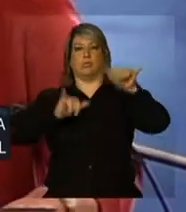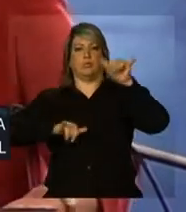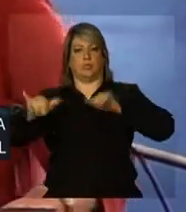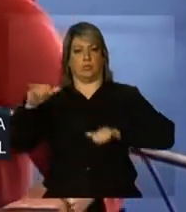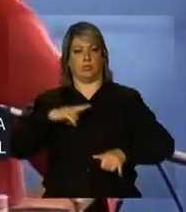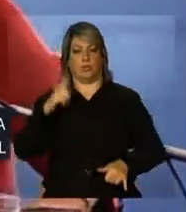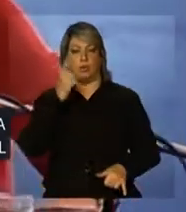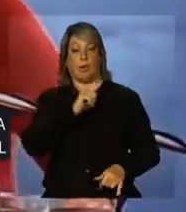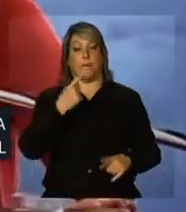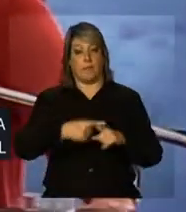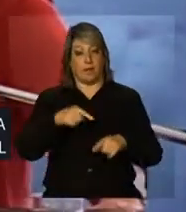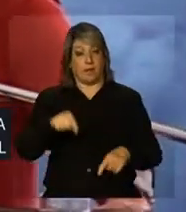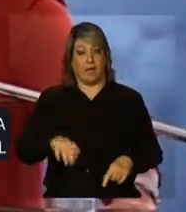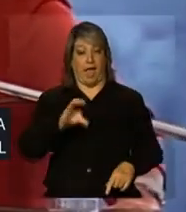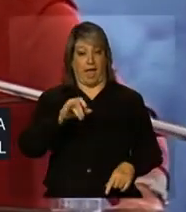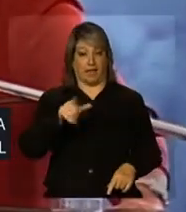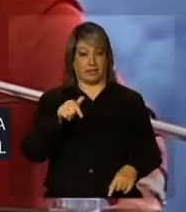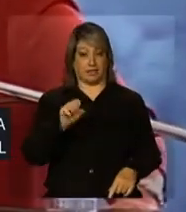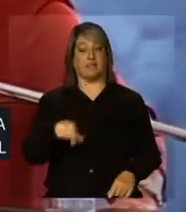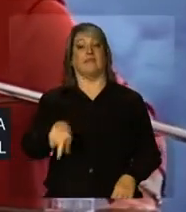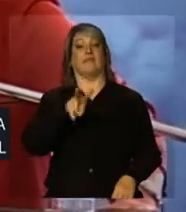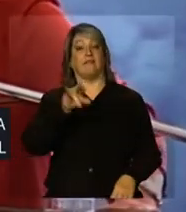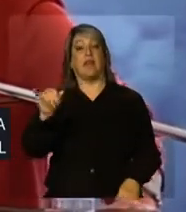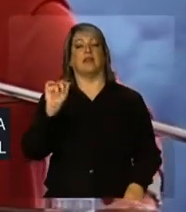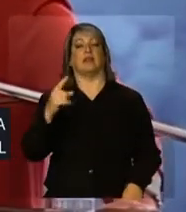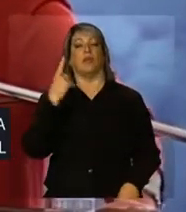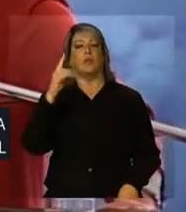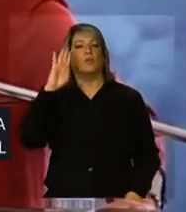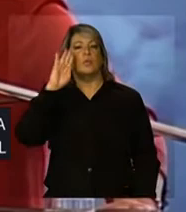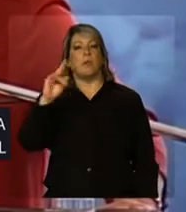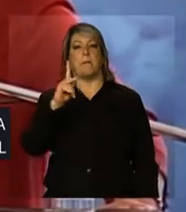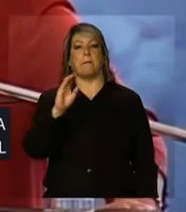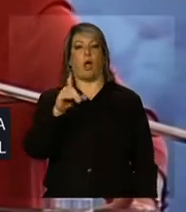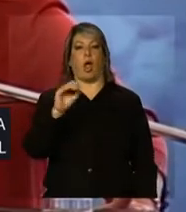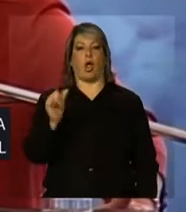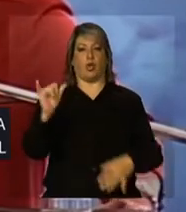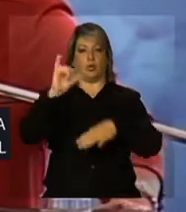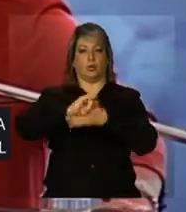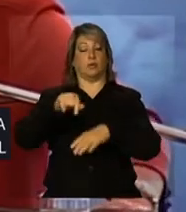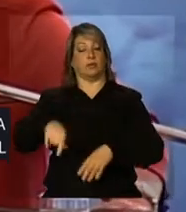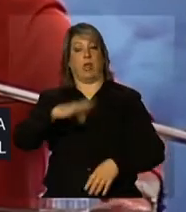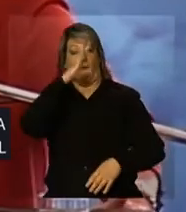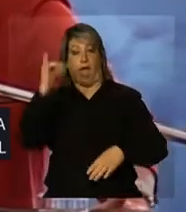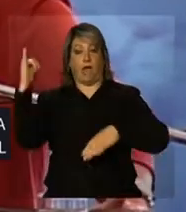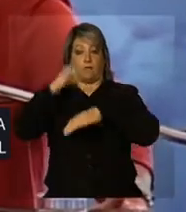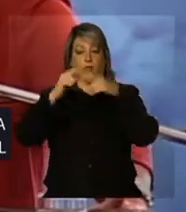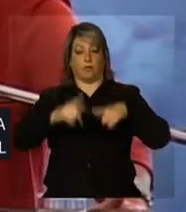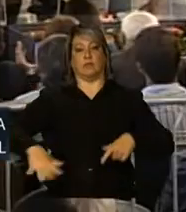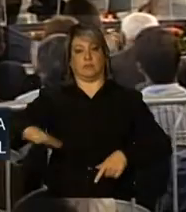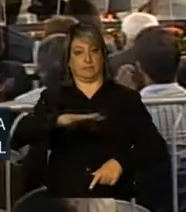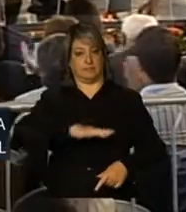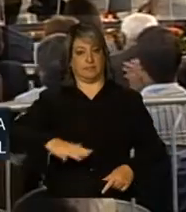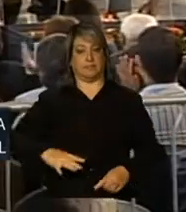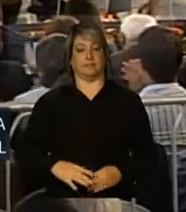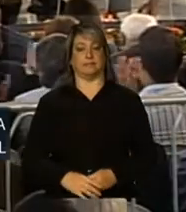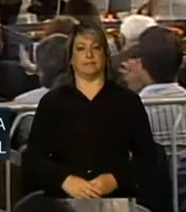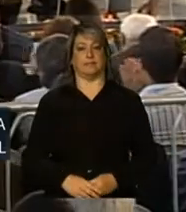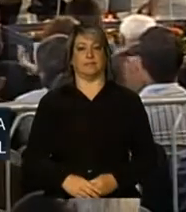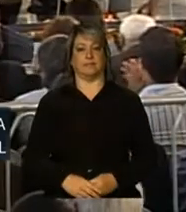isso aqui porque Caxias vai ser um dos polos dessa Viação Regional e